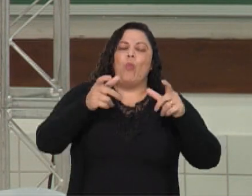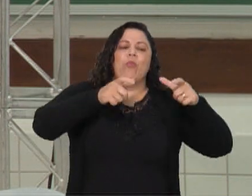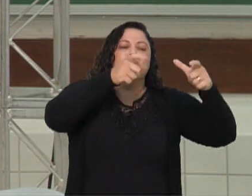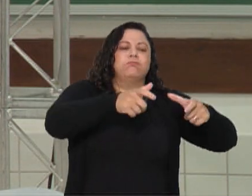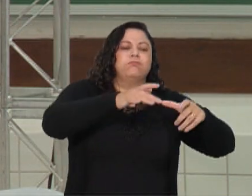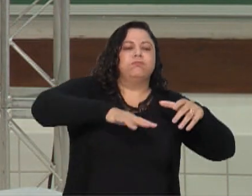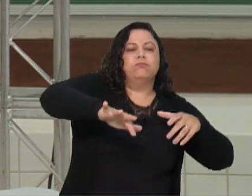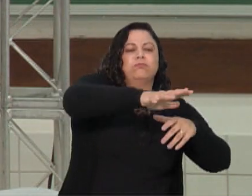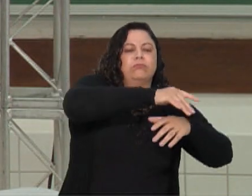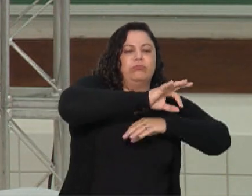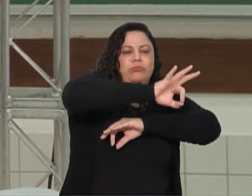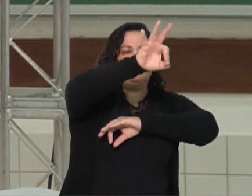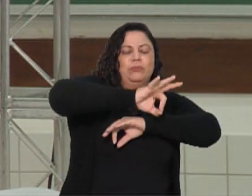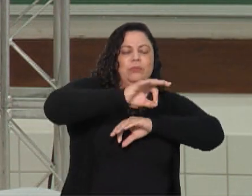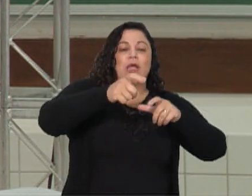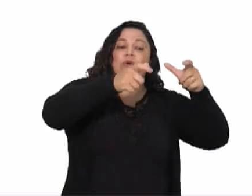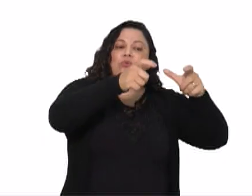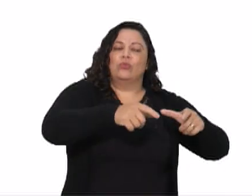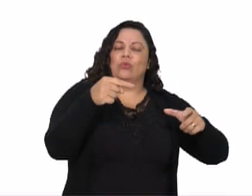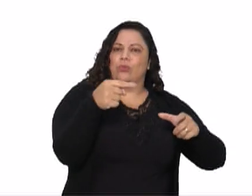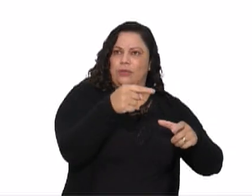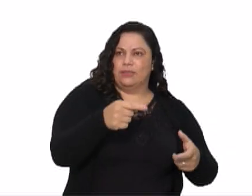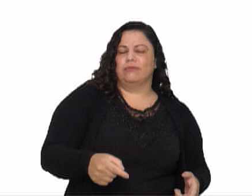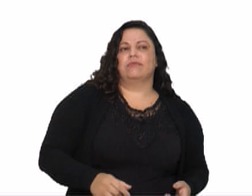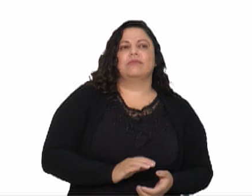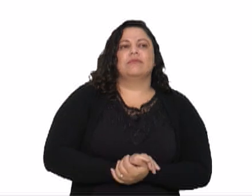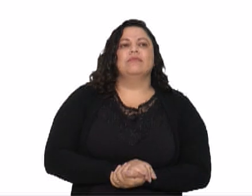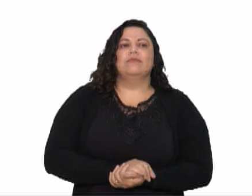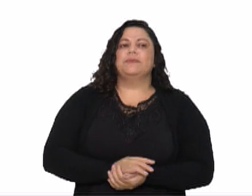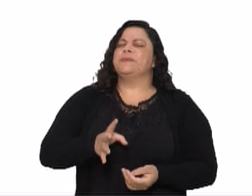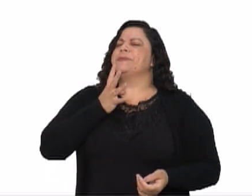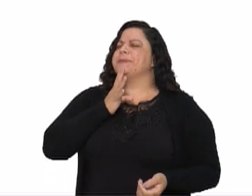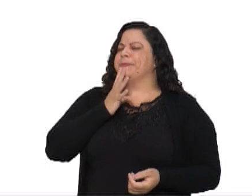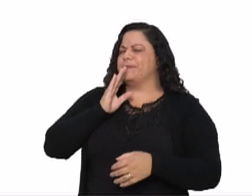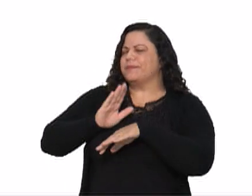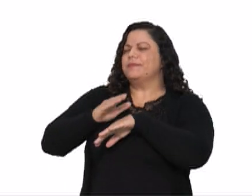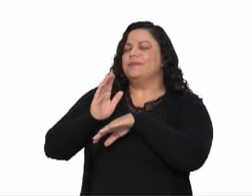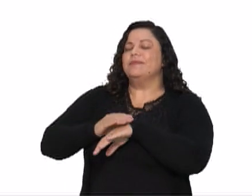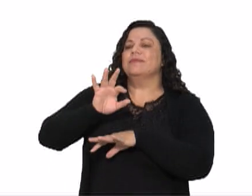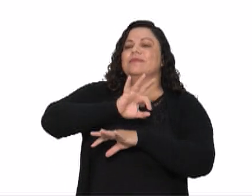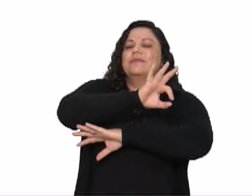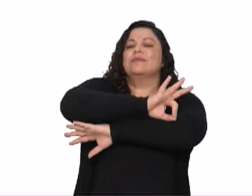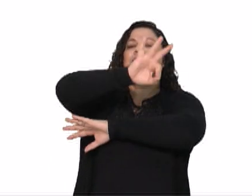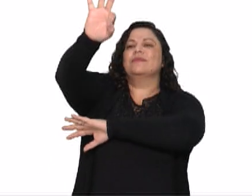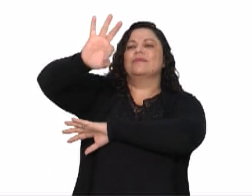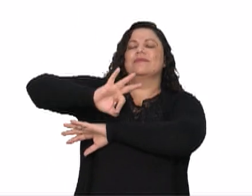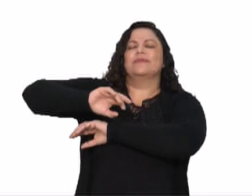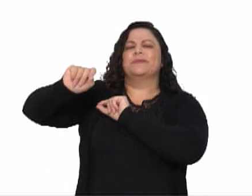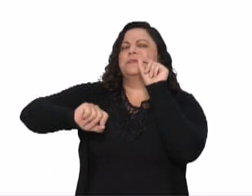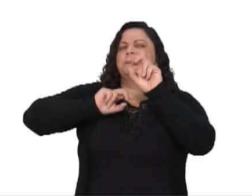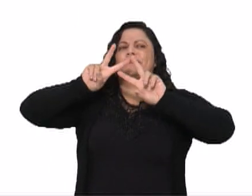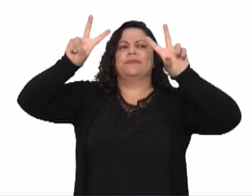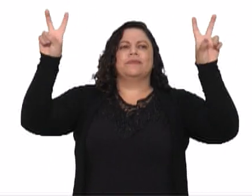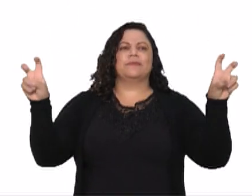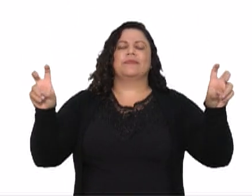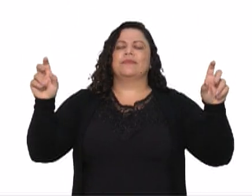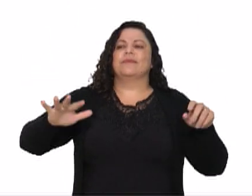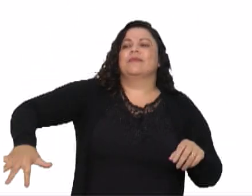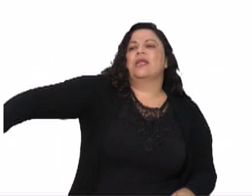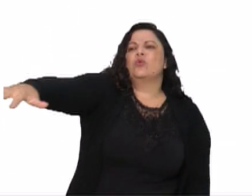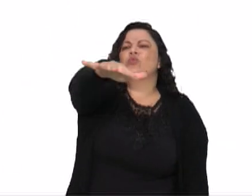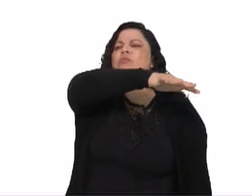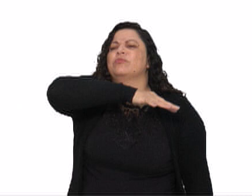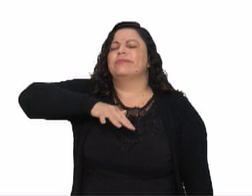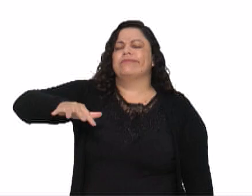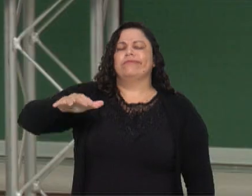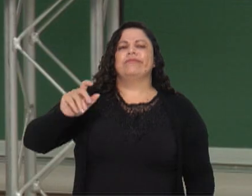lá. Conhecendo mais um pouquinho sobre arquitetura. Olha só, arquitetura para todos.